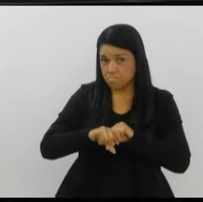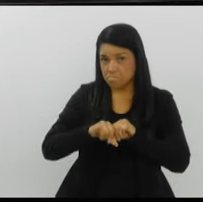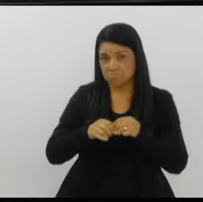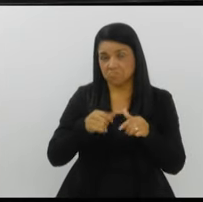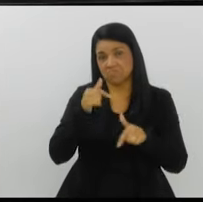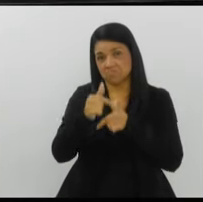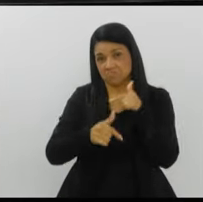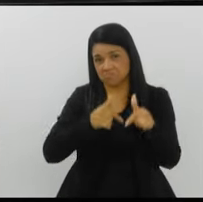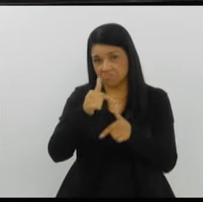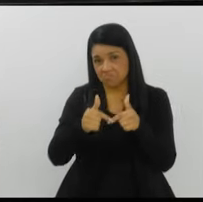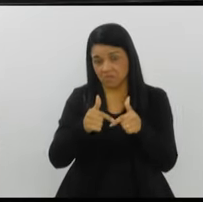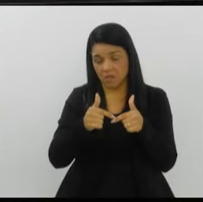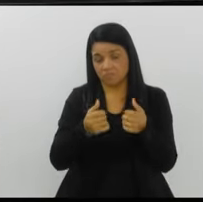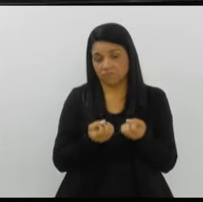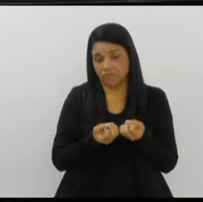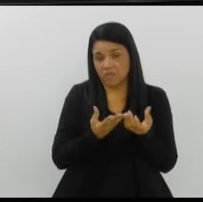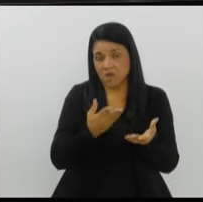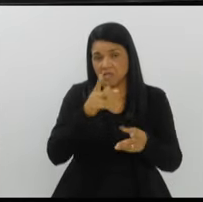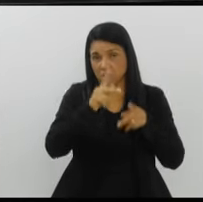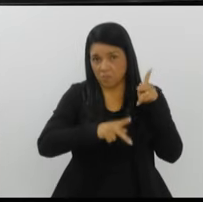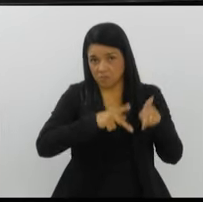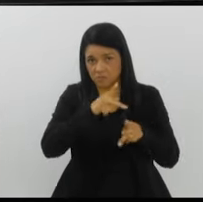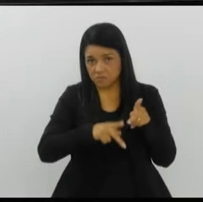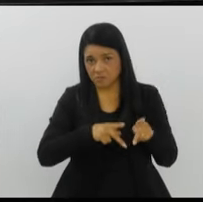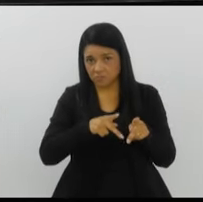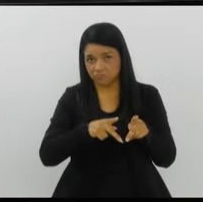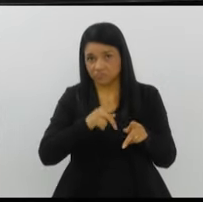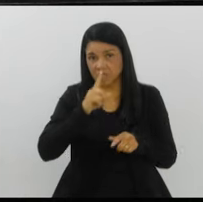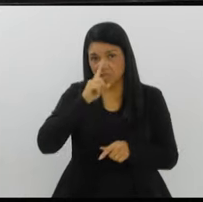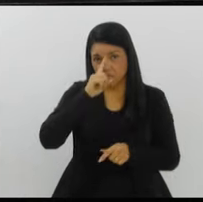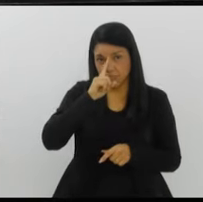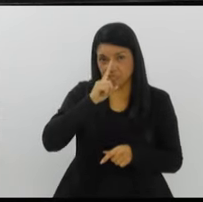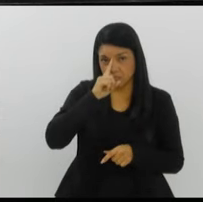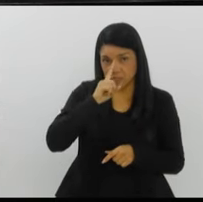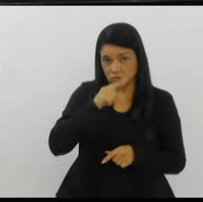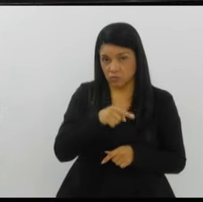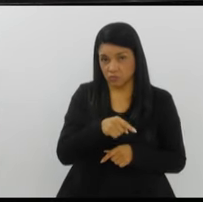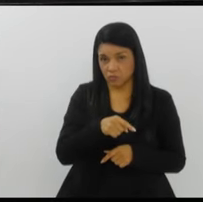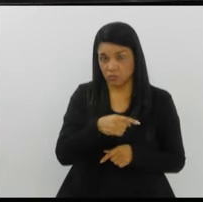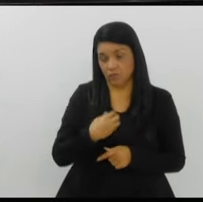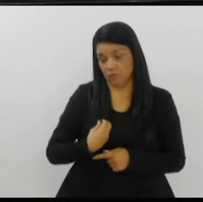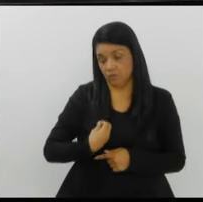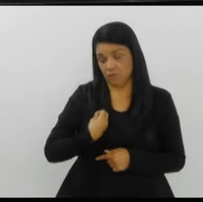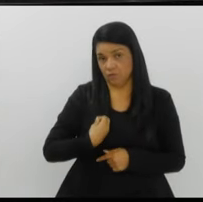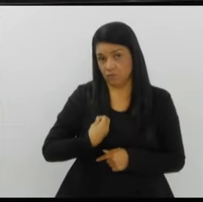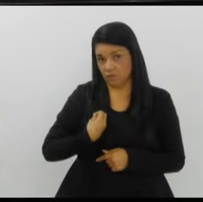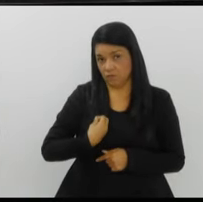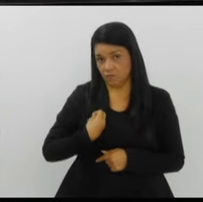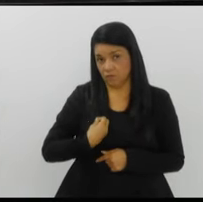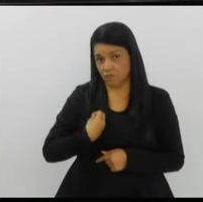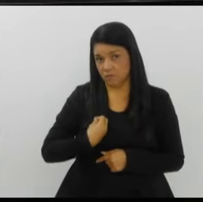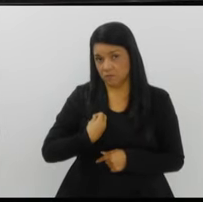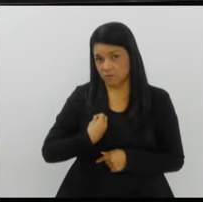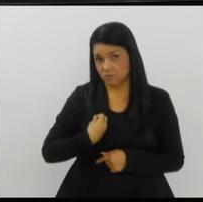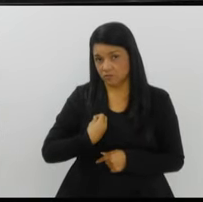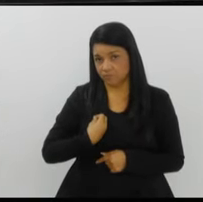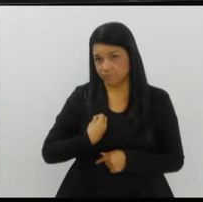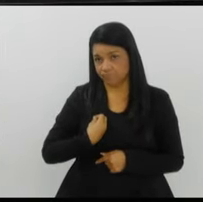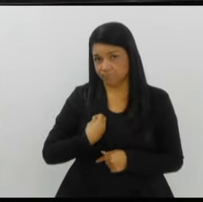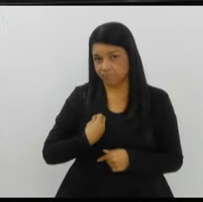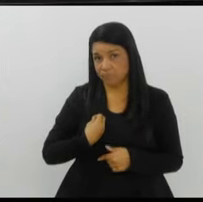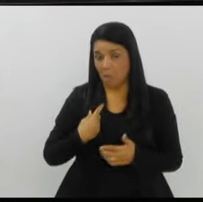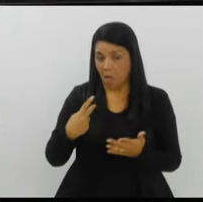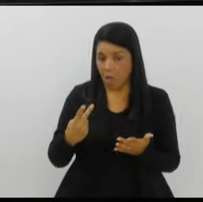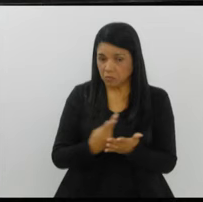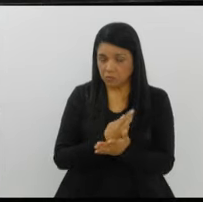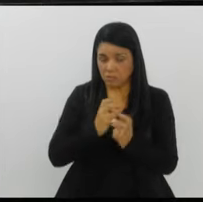a população, colocando em risco, inclusive, vidas pelas possibilidades de